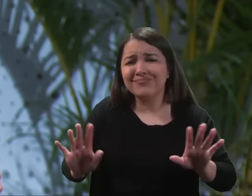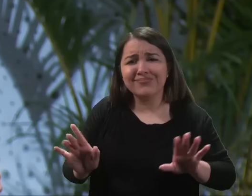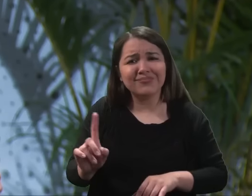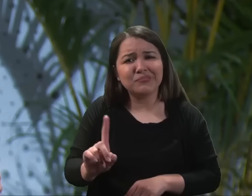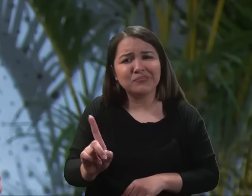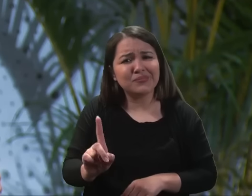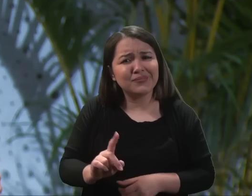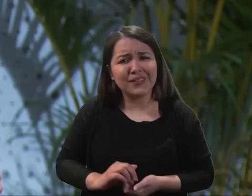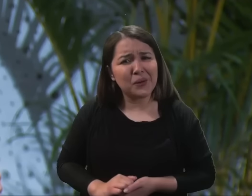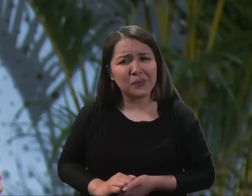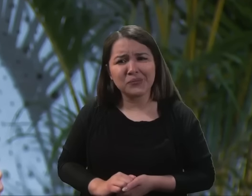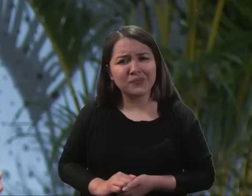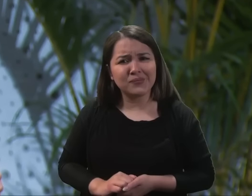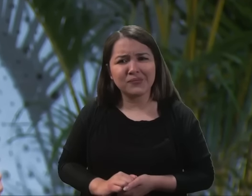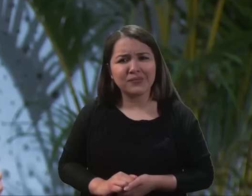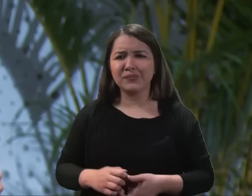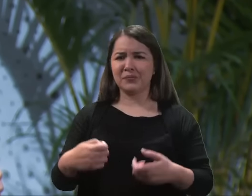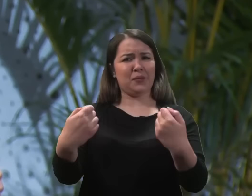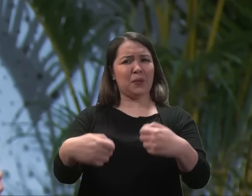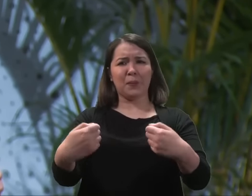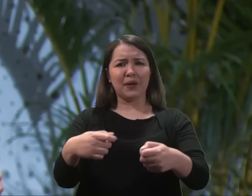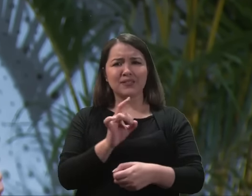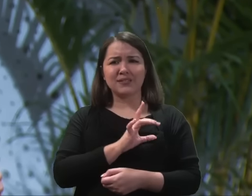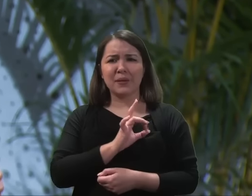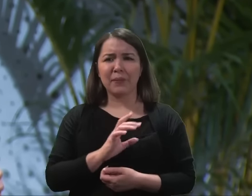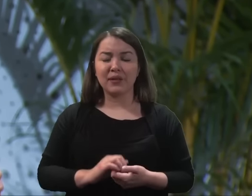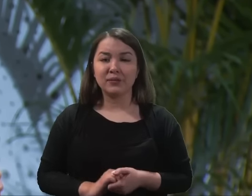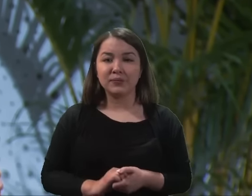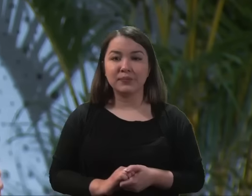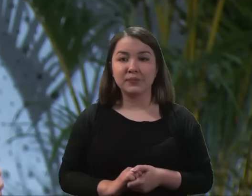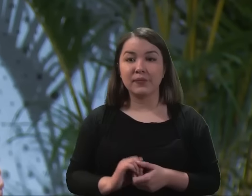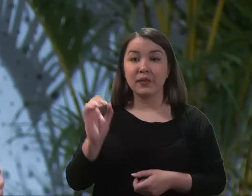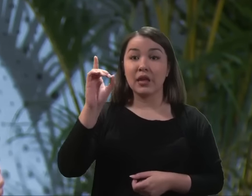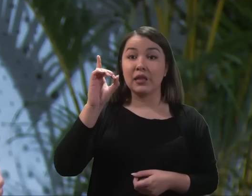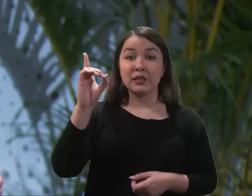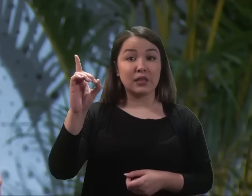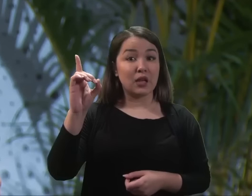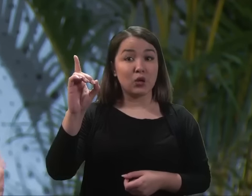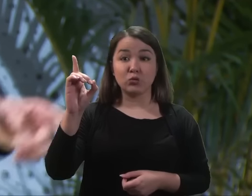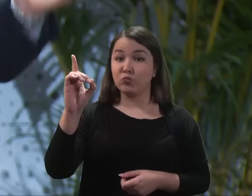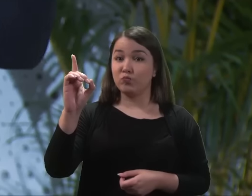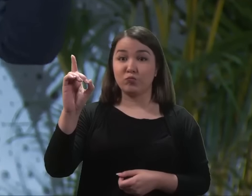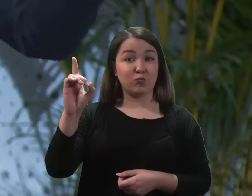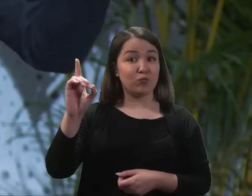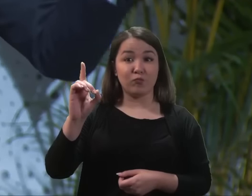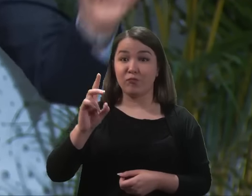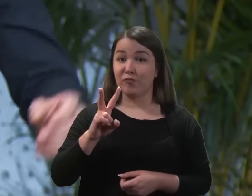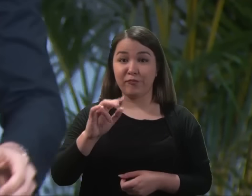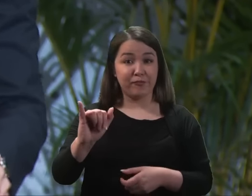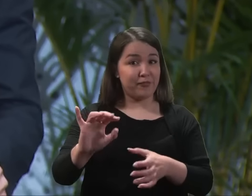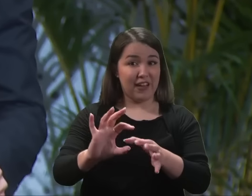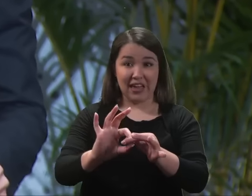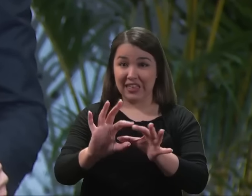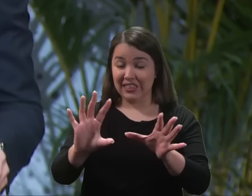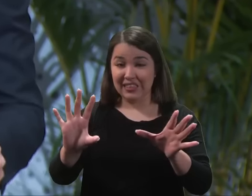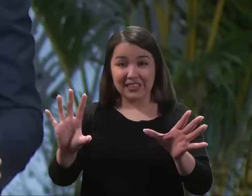não o Senhor não permitirá que passemos por provação maior do que